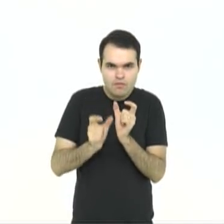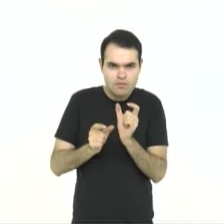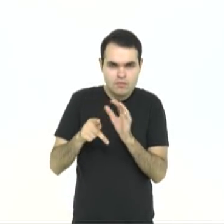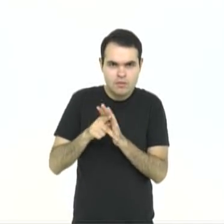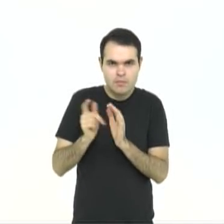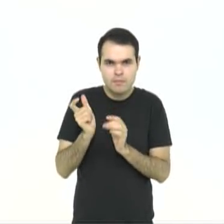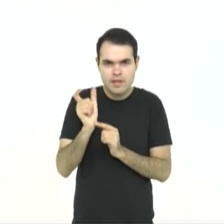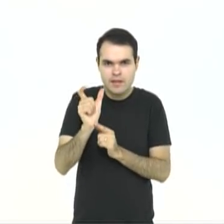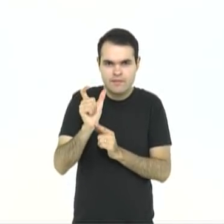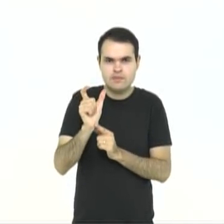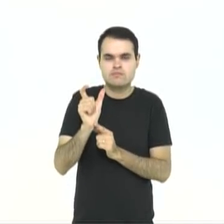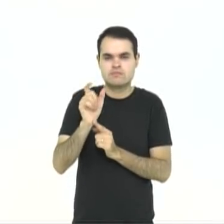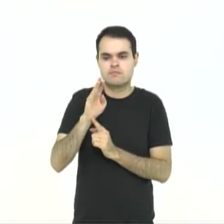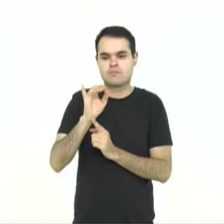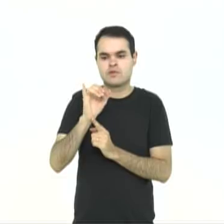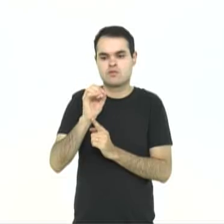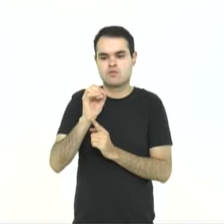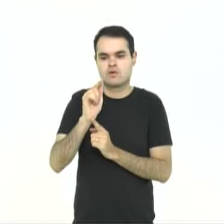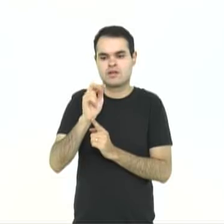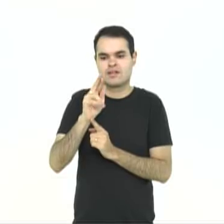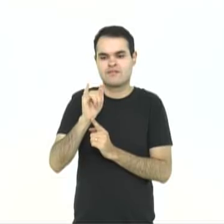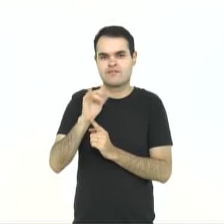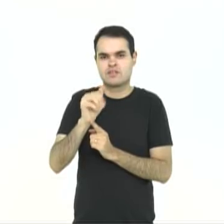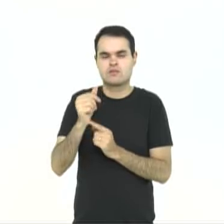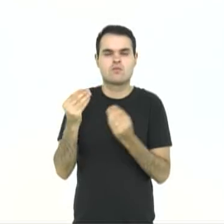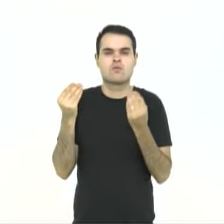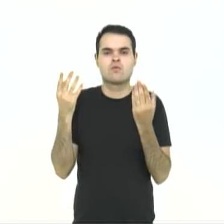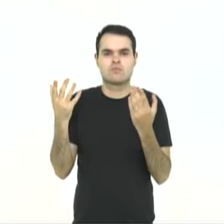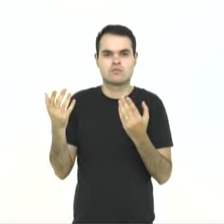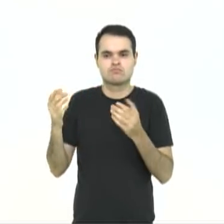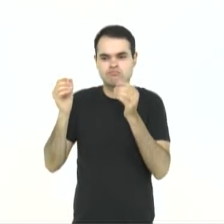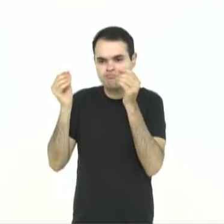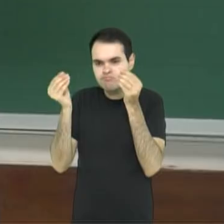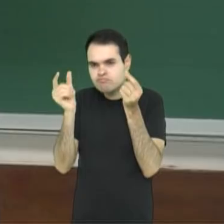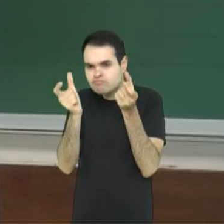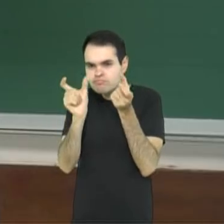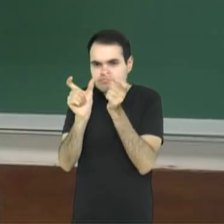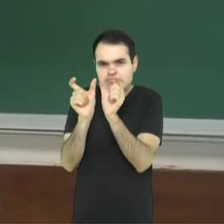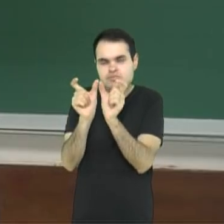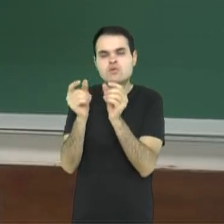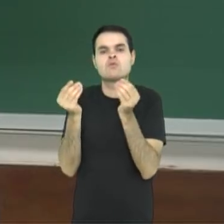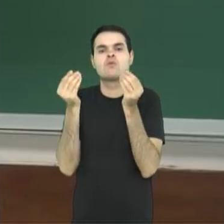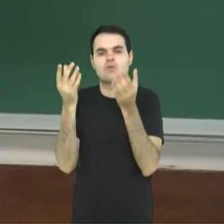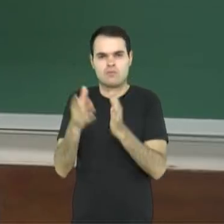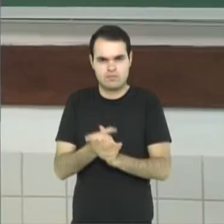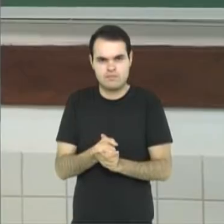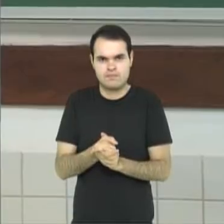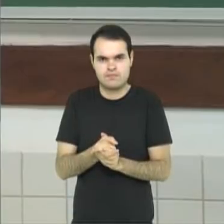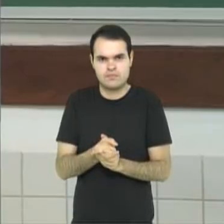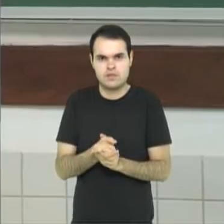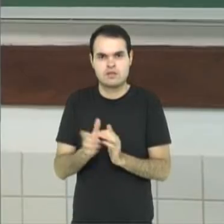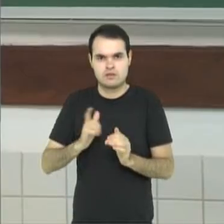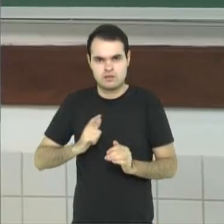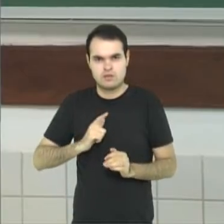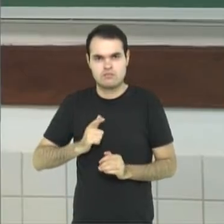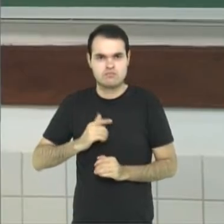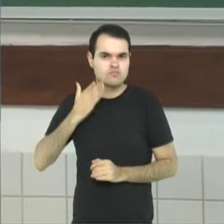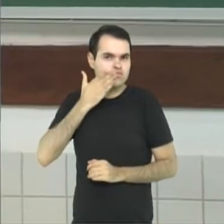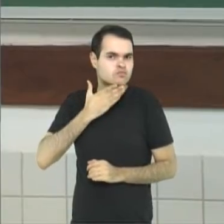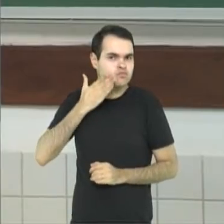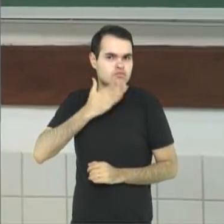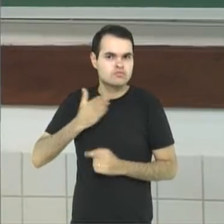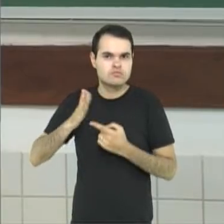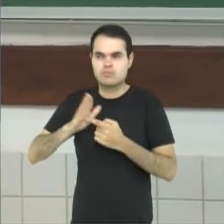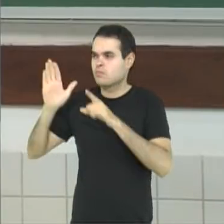biografia, tá? Trouxe aqui também uma imagem, né, ali os elementos do discurso não verbal e também nessa imagem